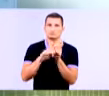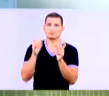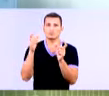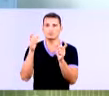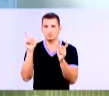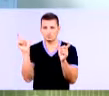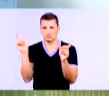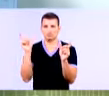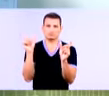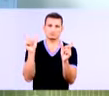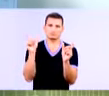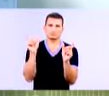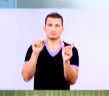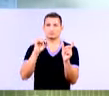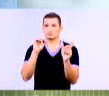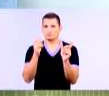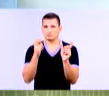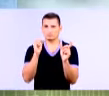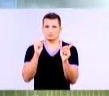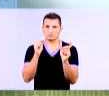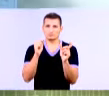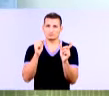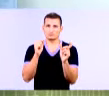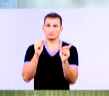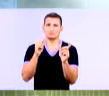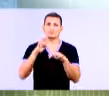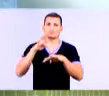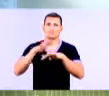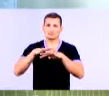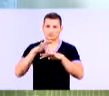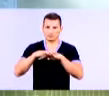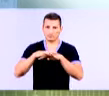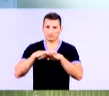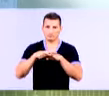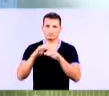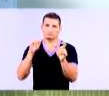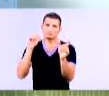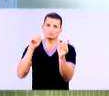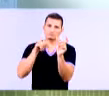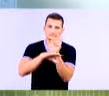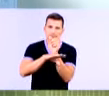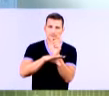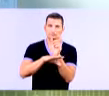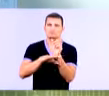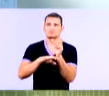variável, ou pode receber uma operação matemática, a idade vai receber